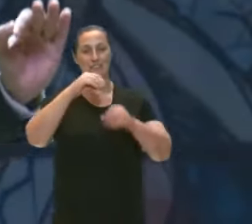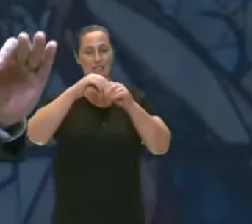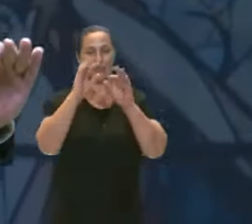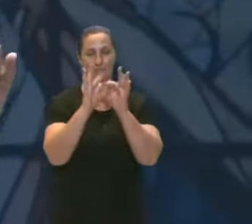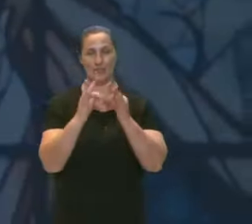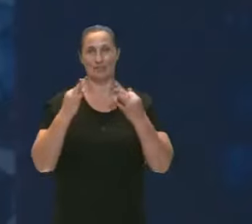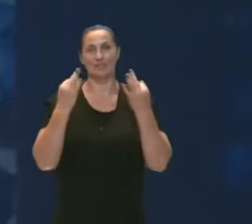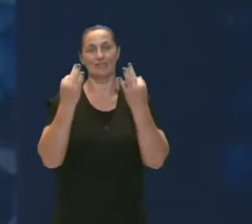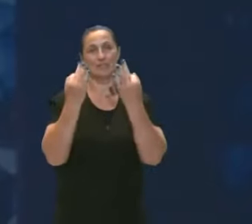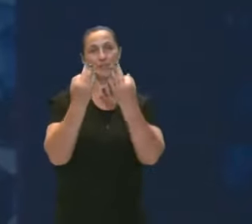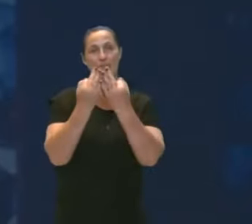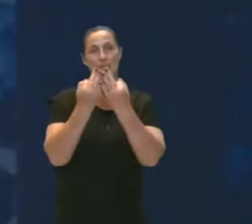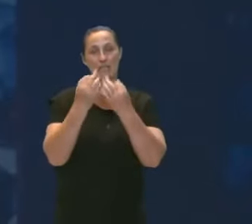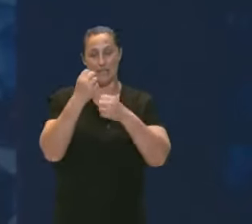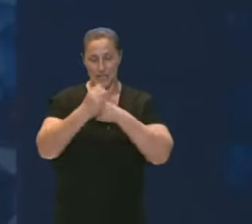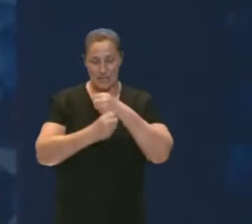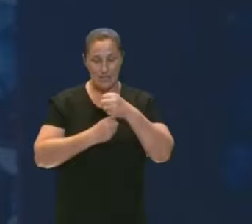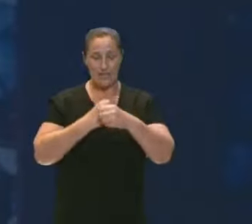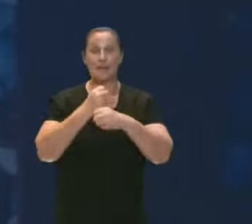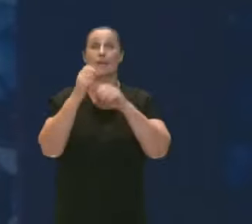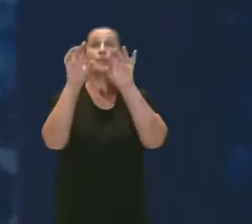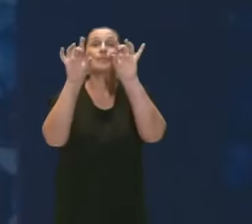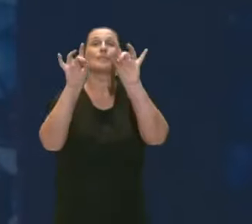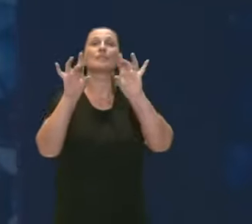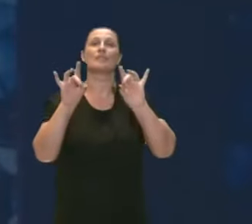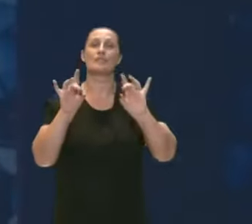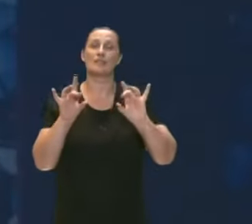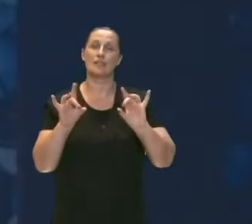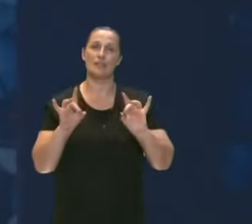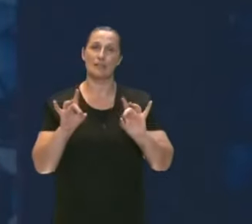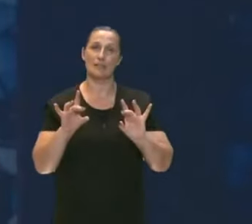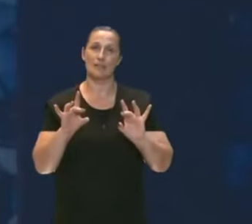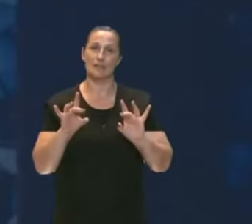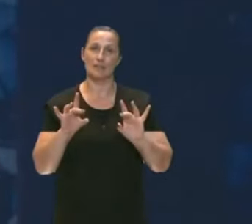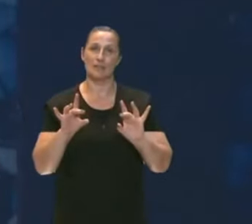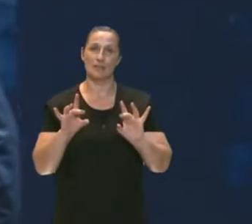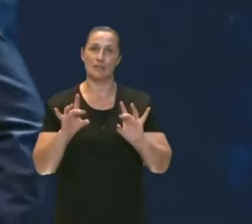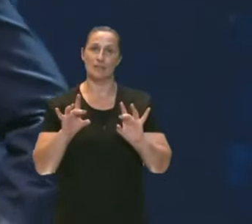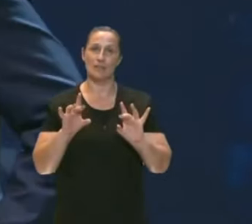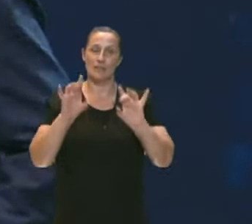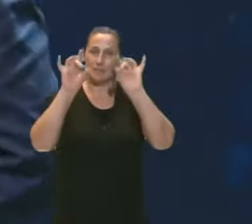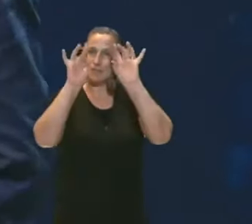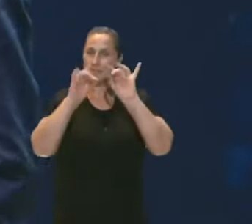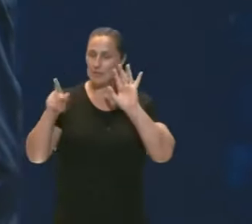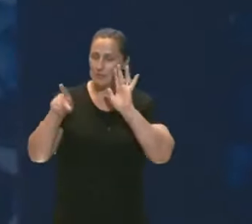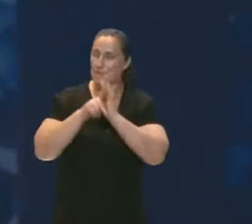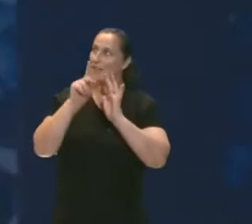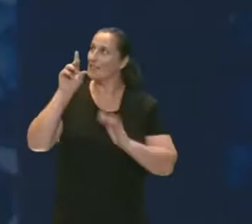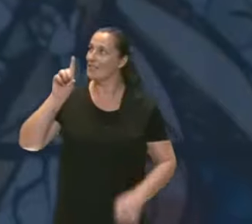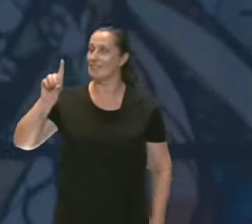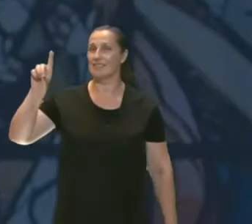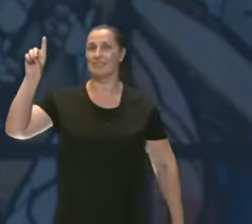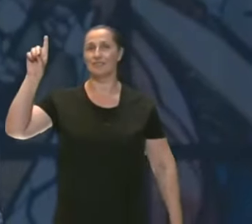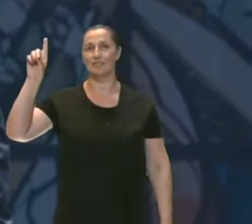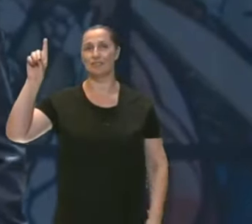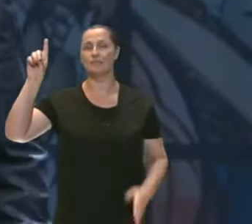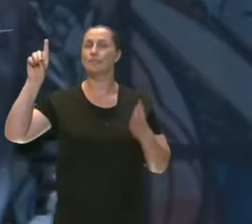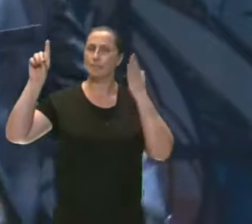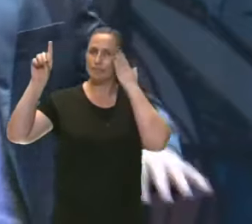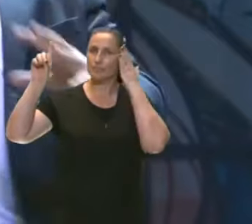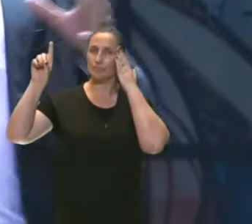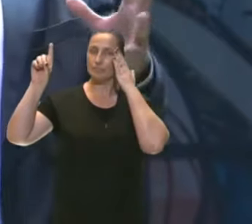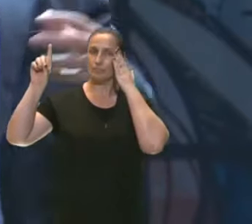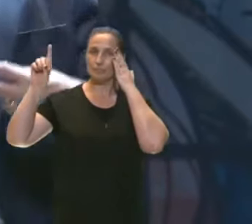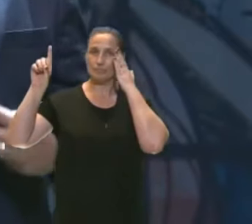esse ano vai ser um ano especial de Deus. E sabe, para a